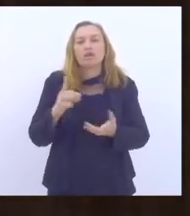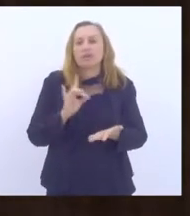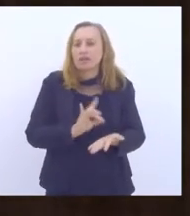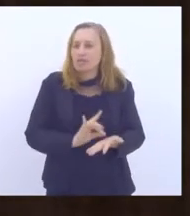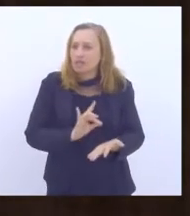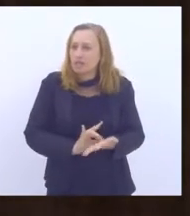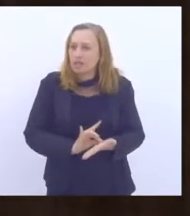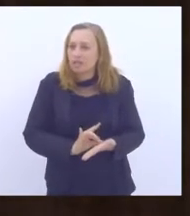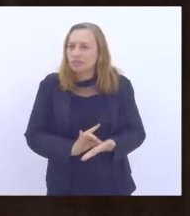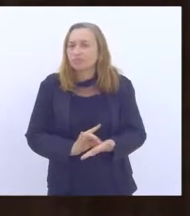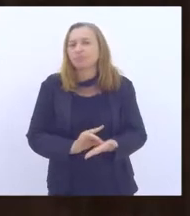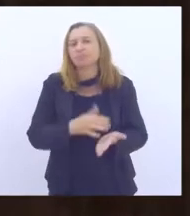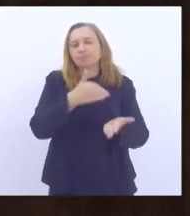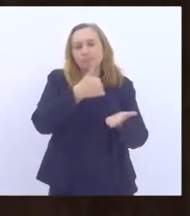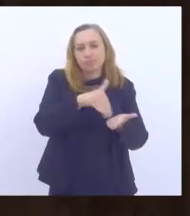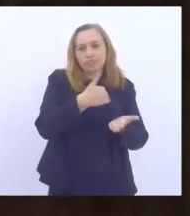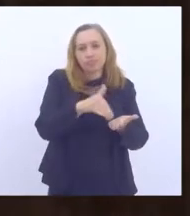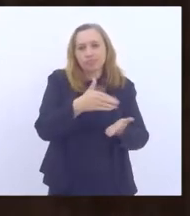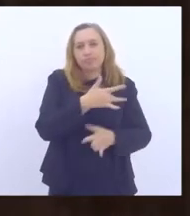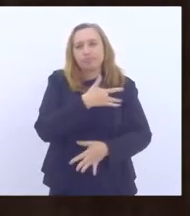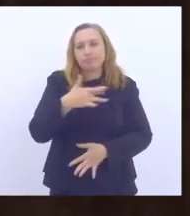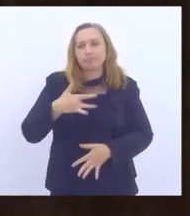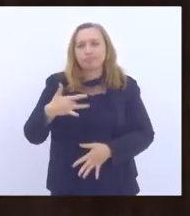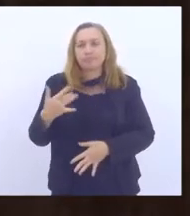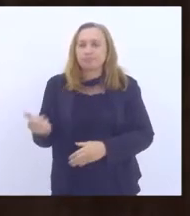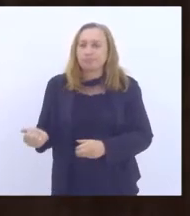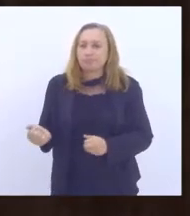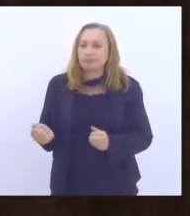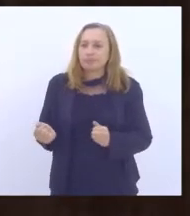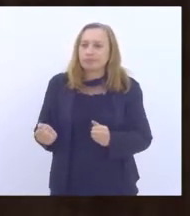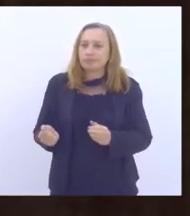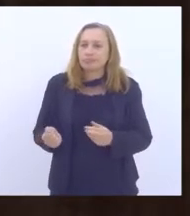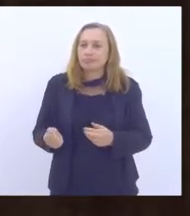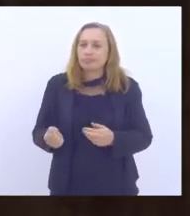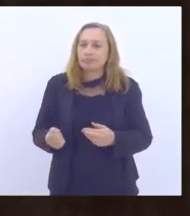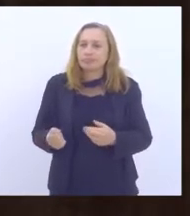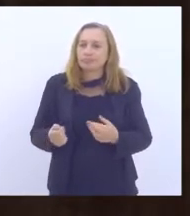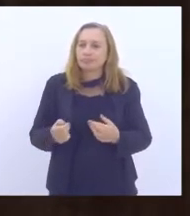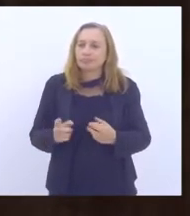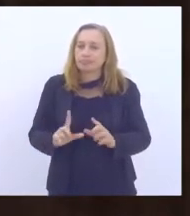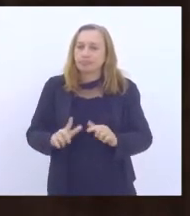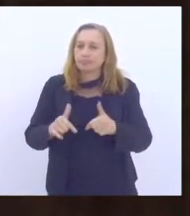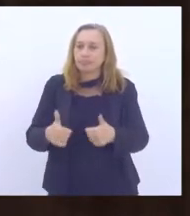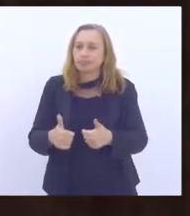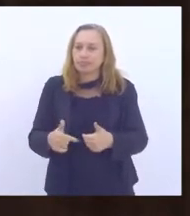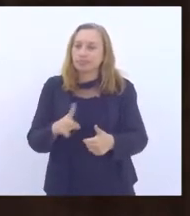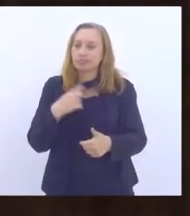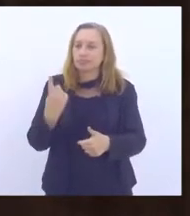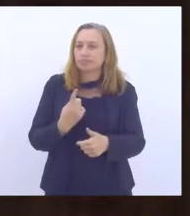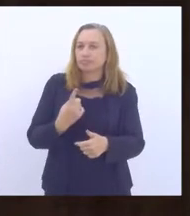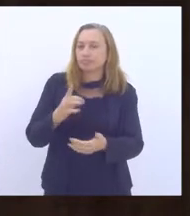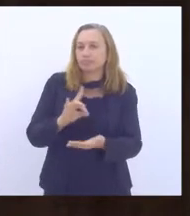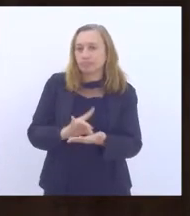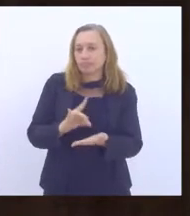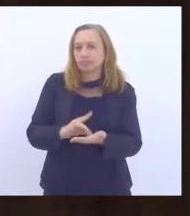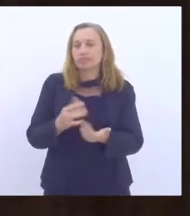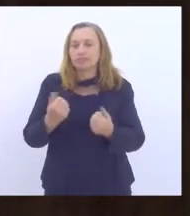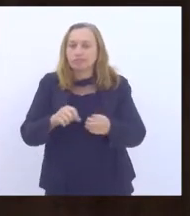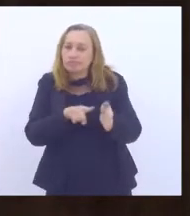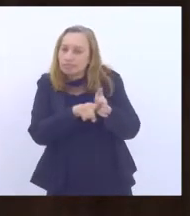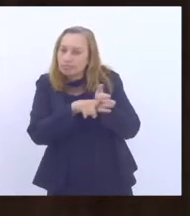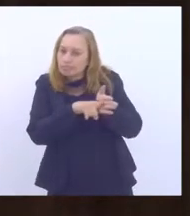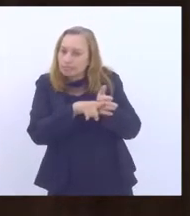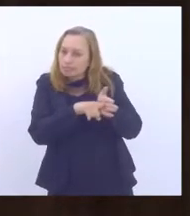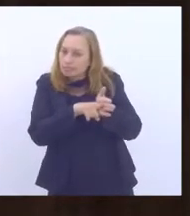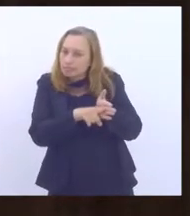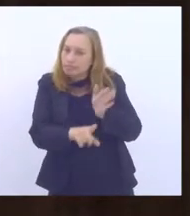verdade a secretaria de saúde pacto ou fez fundo a fundo mas na verdade a gente precisa do Olhar do